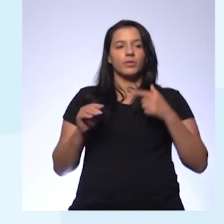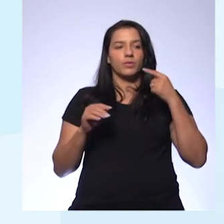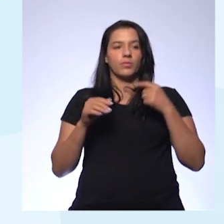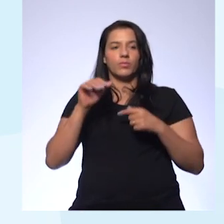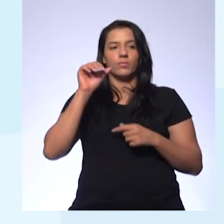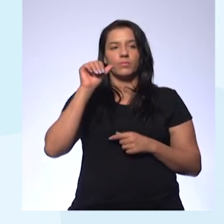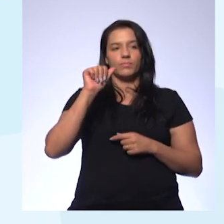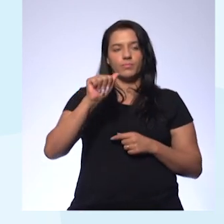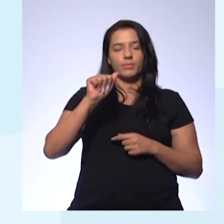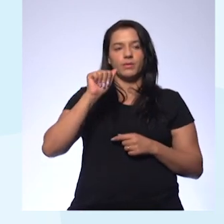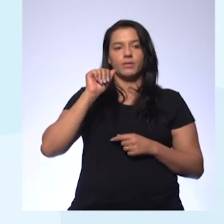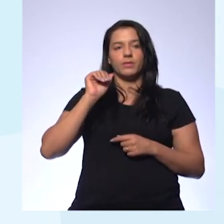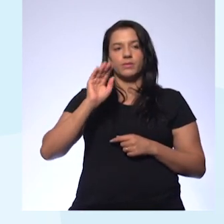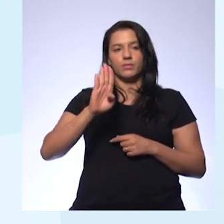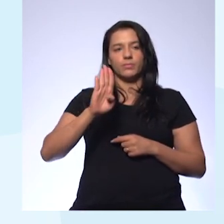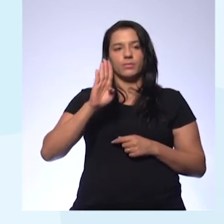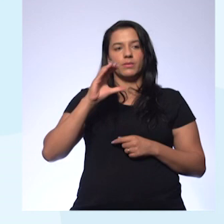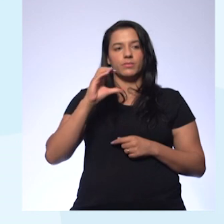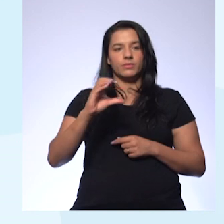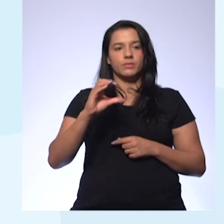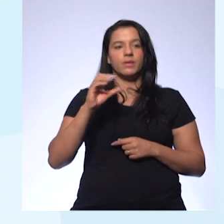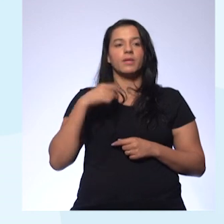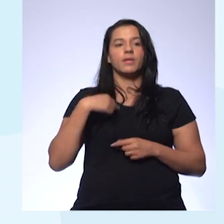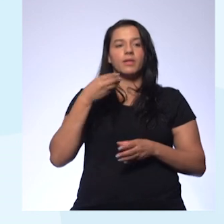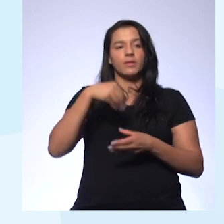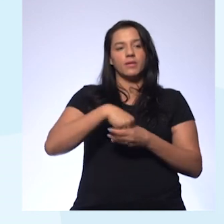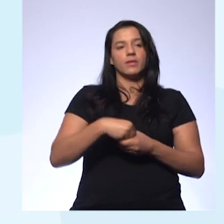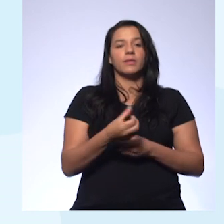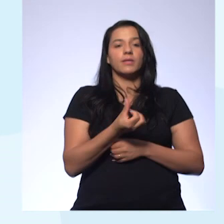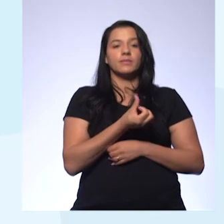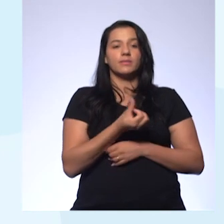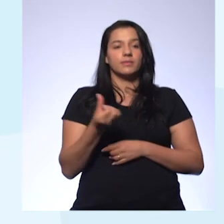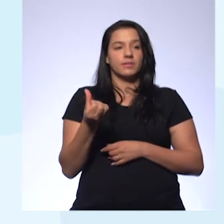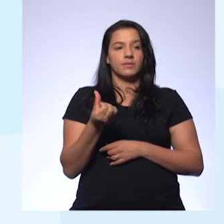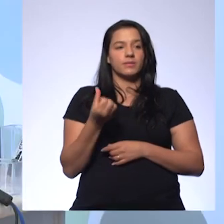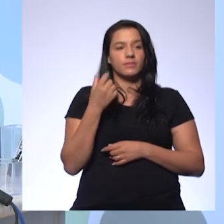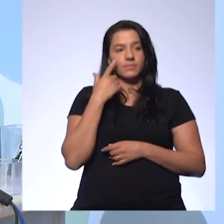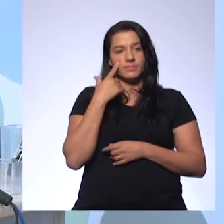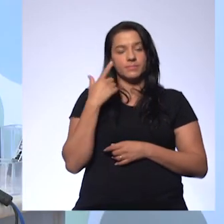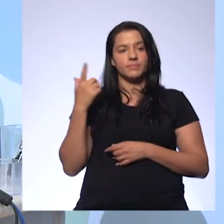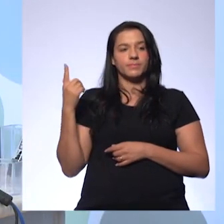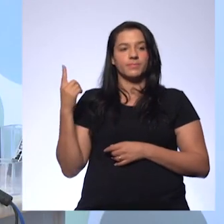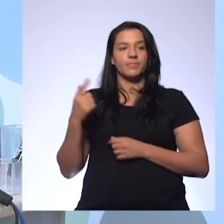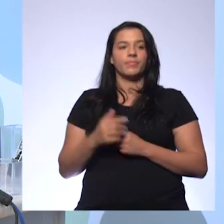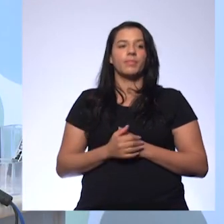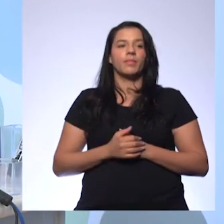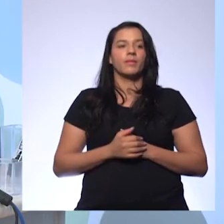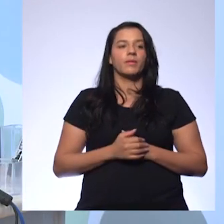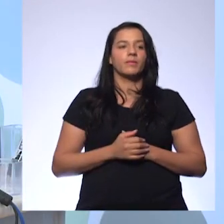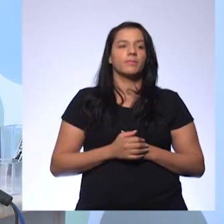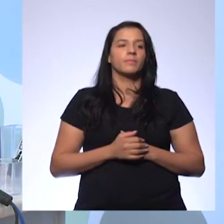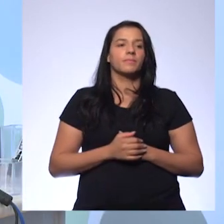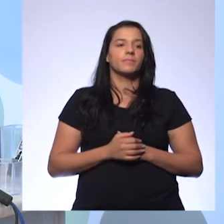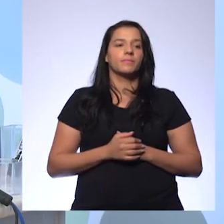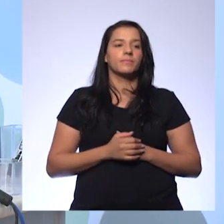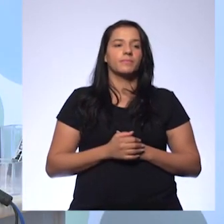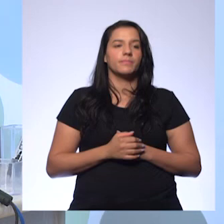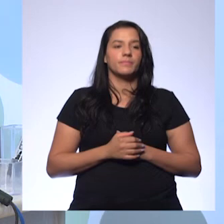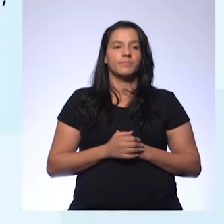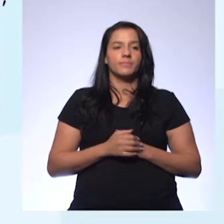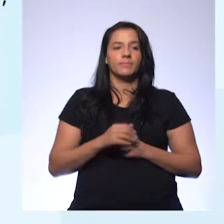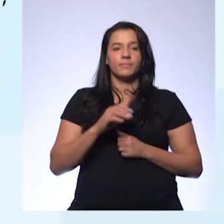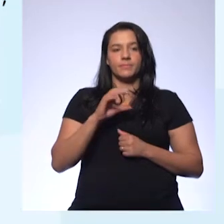C e o D tem 6 carbono na cadeia. Voltando um pouquinho aqui só, ele fala assim, ó, a